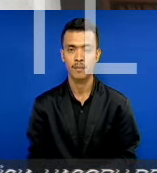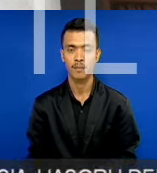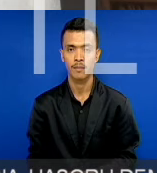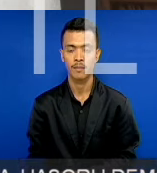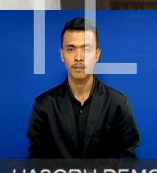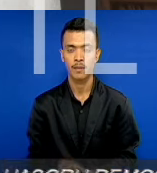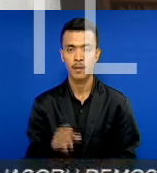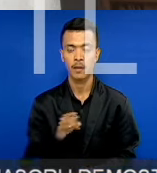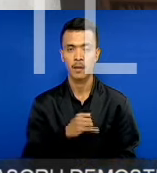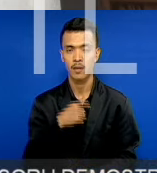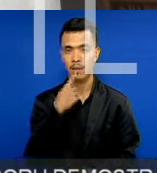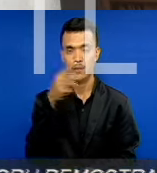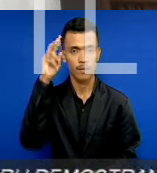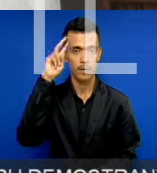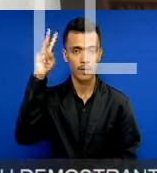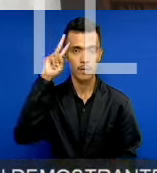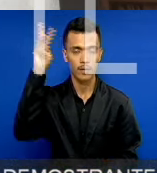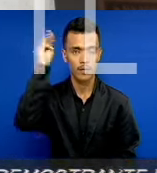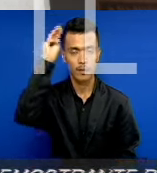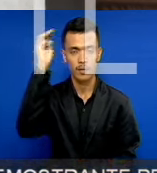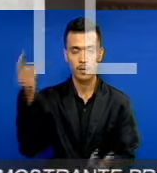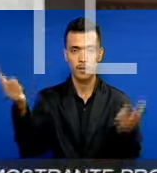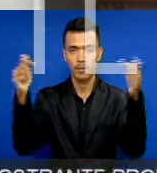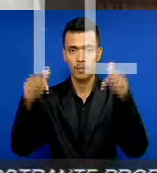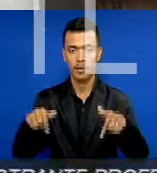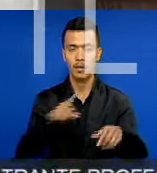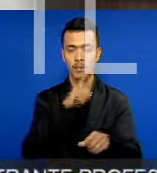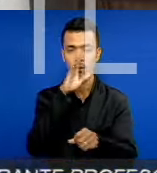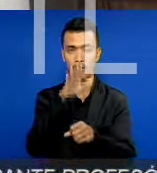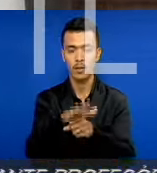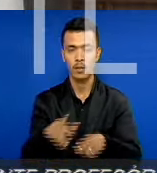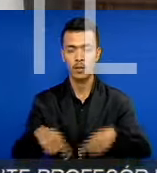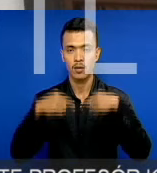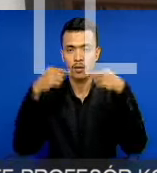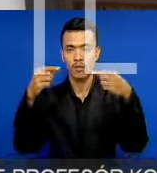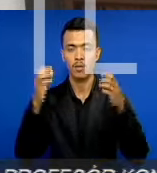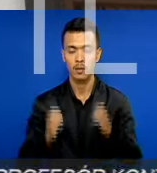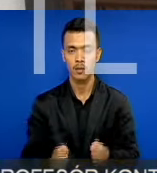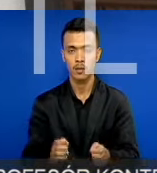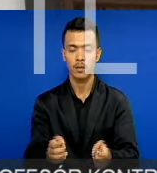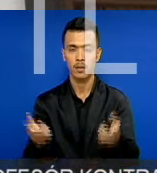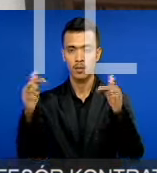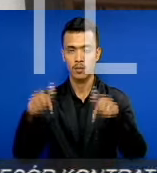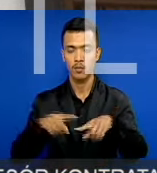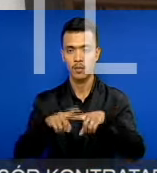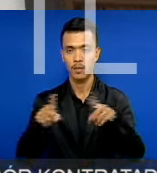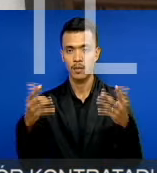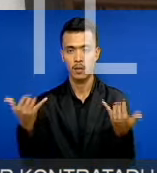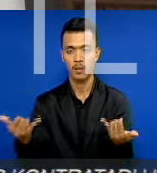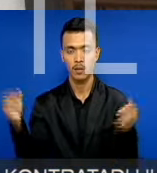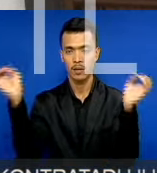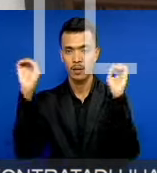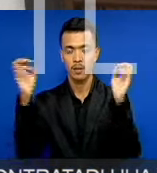lais hauta tota care bis ministru mai rasi ke ne promete ana kataxia haruka emergency mai urgentemente ne mi sta ora la rezultat e ha